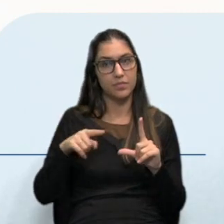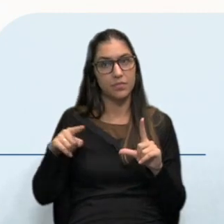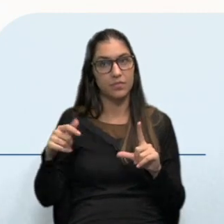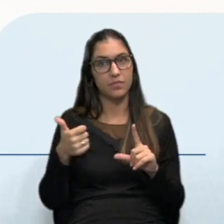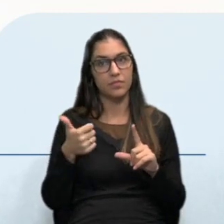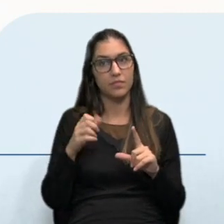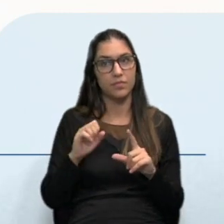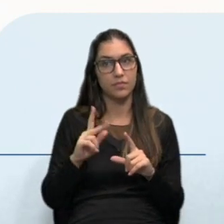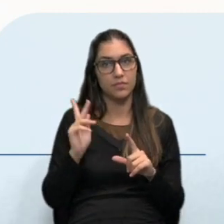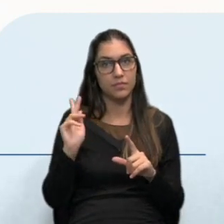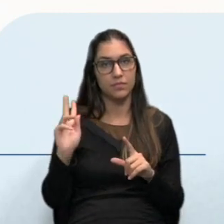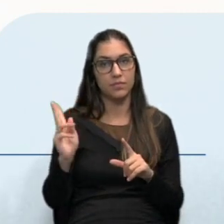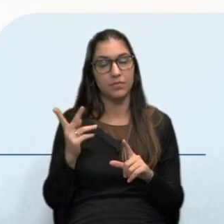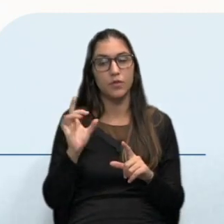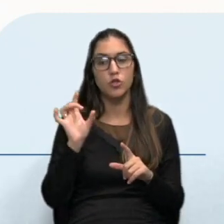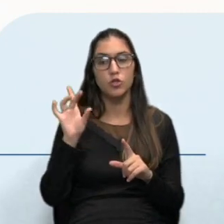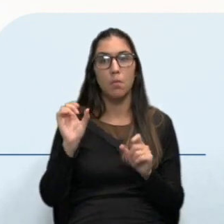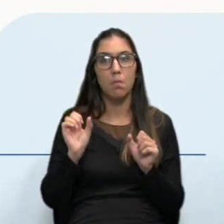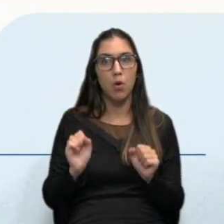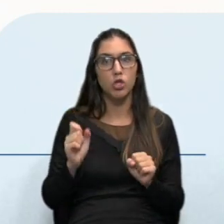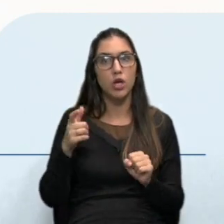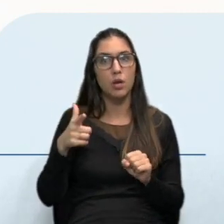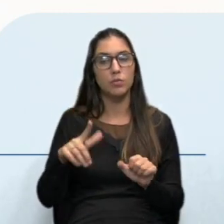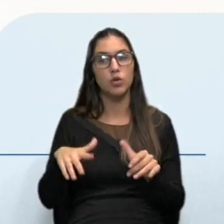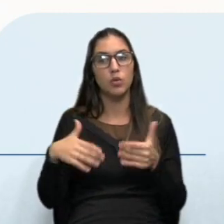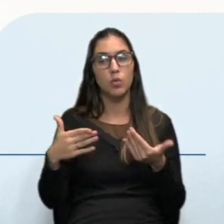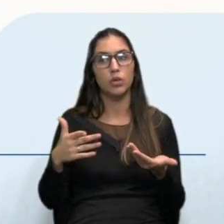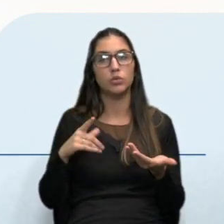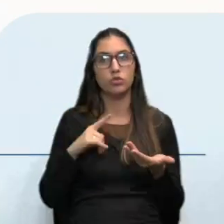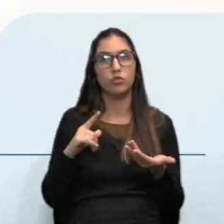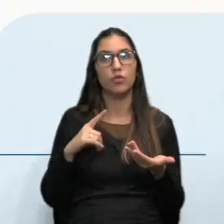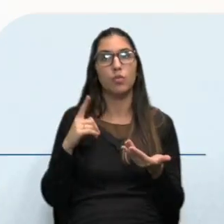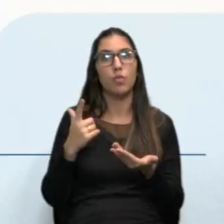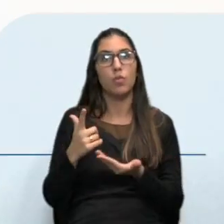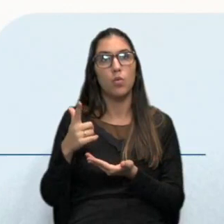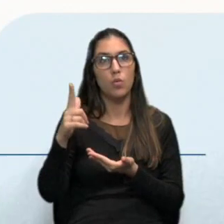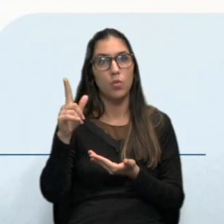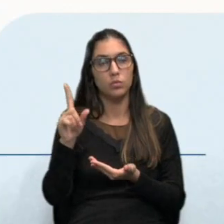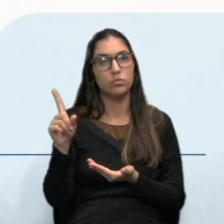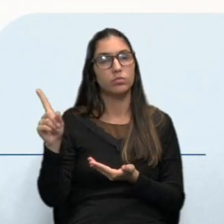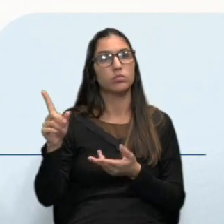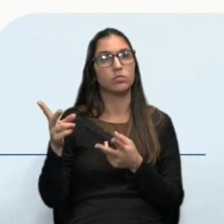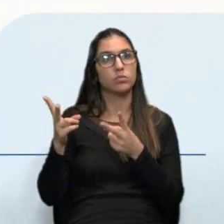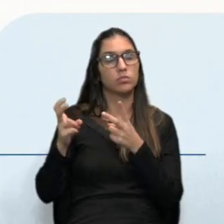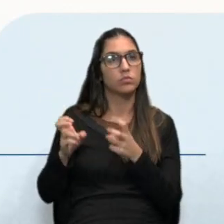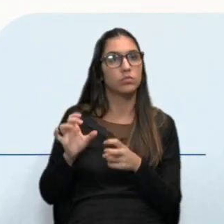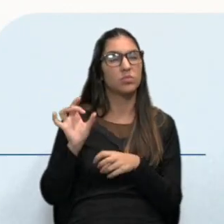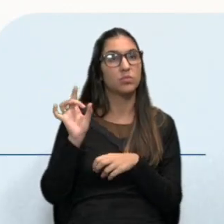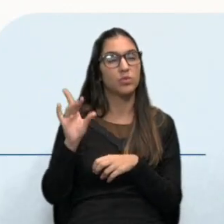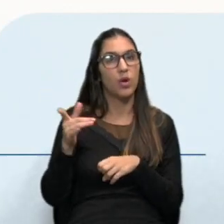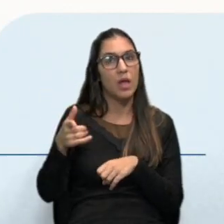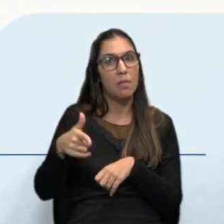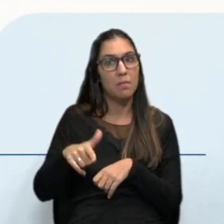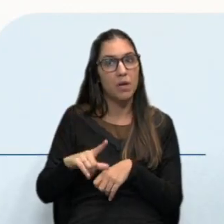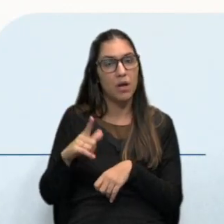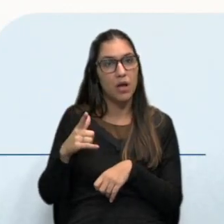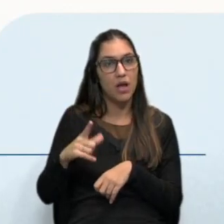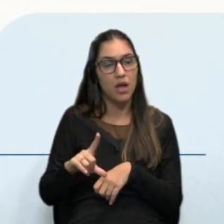só pode ser repetida quando tiver uma outra célula. Aqui você observa que ela só vai ser repetida